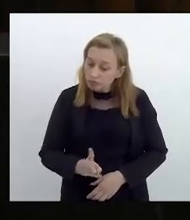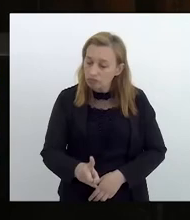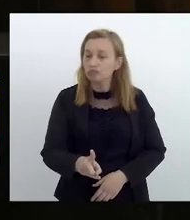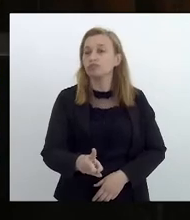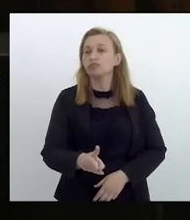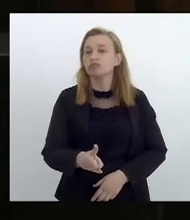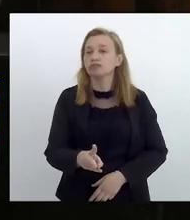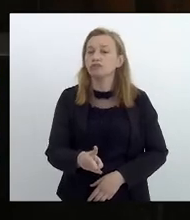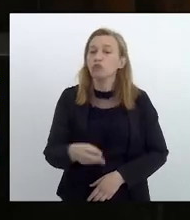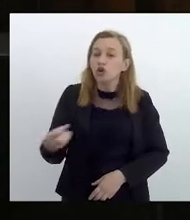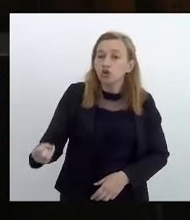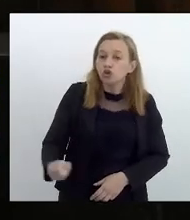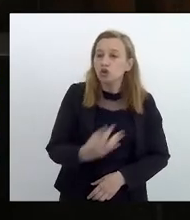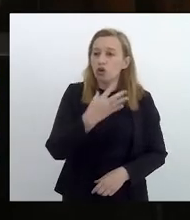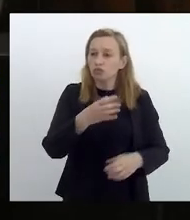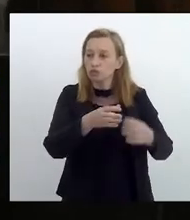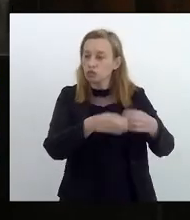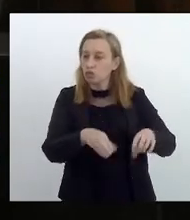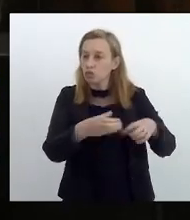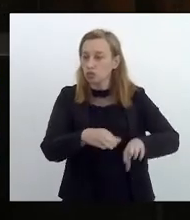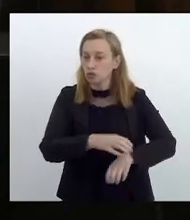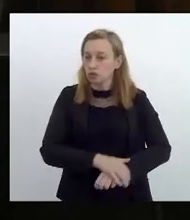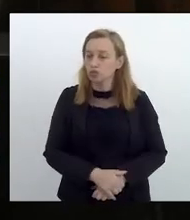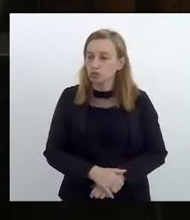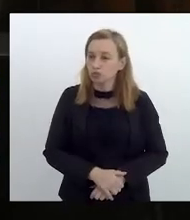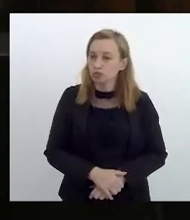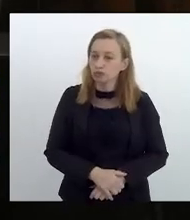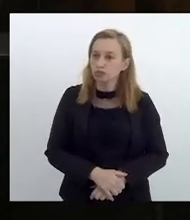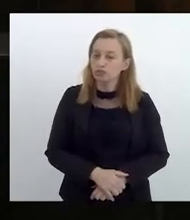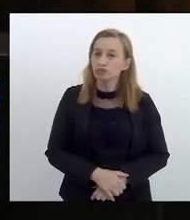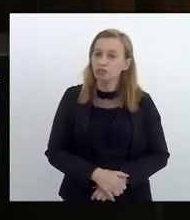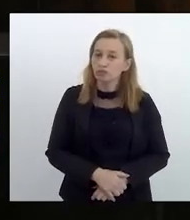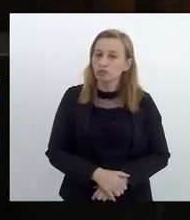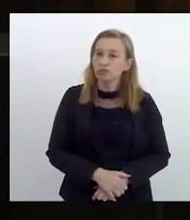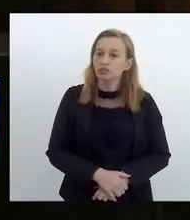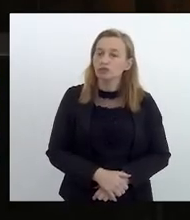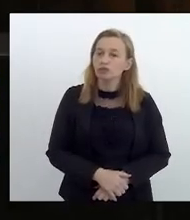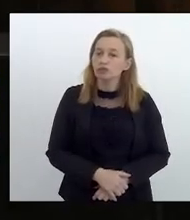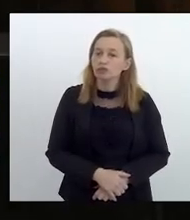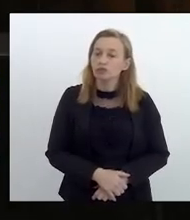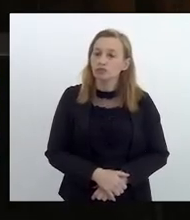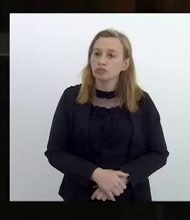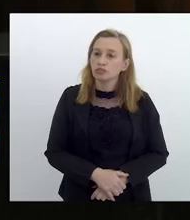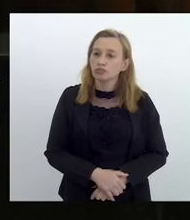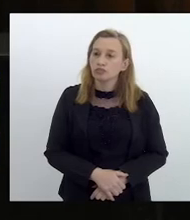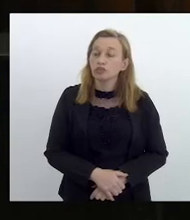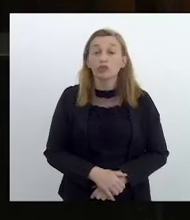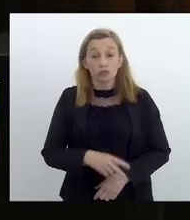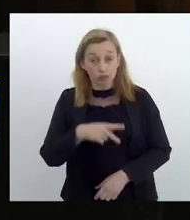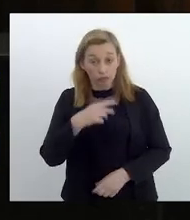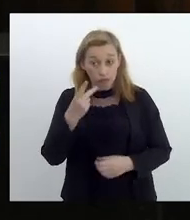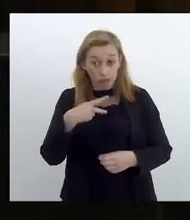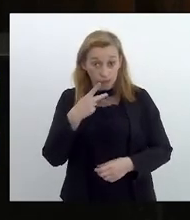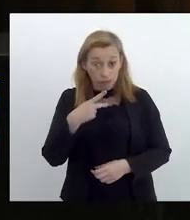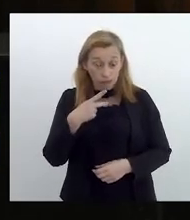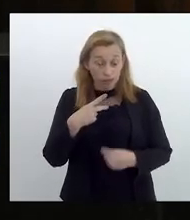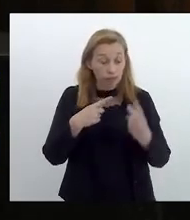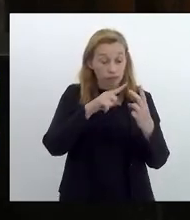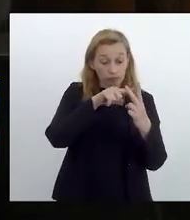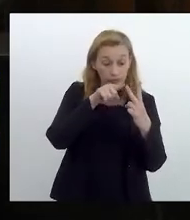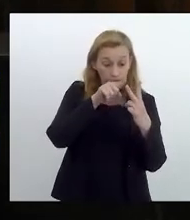hipótese de novos concursos como condicionante sim vou dizer as duas